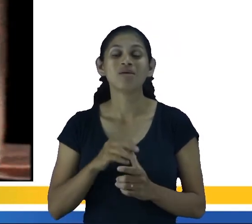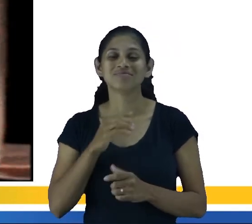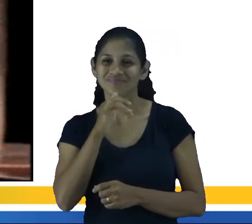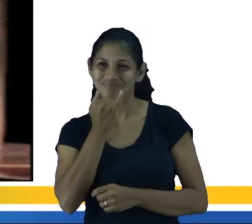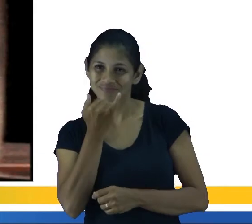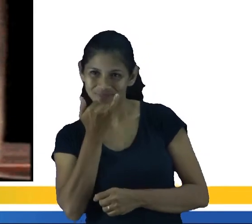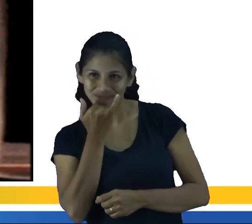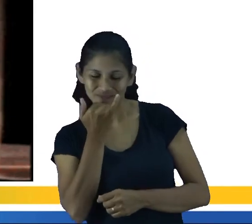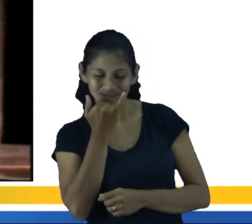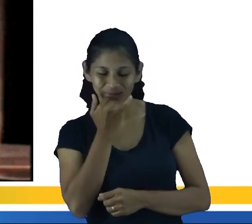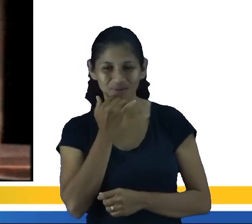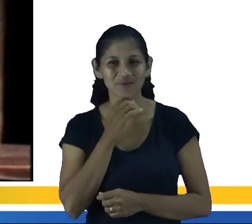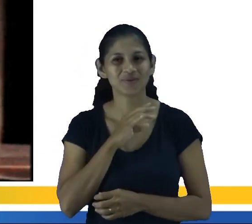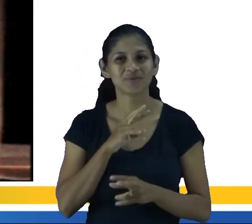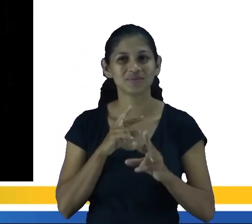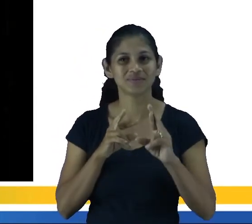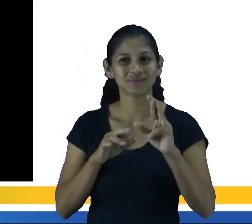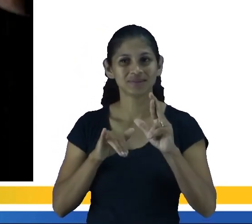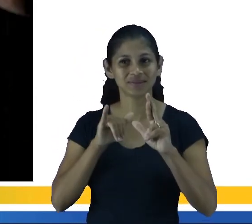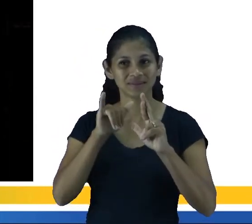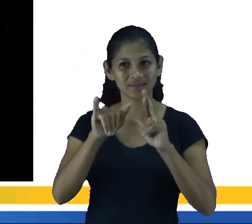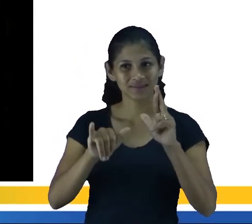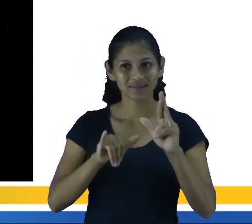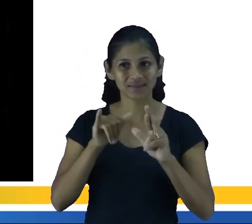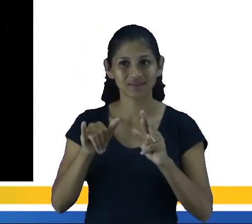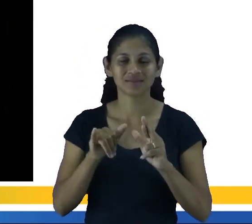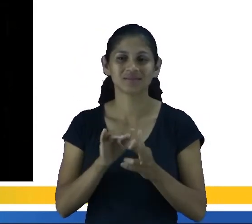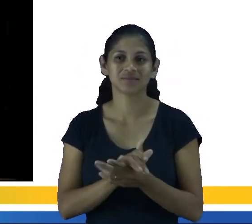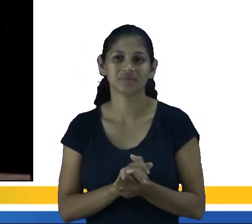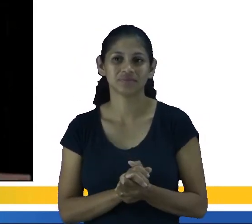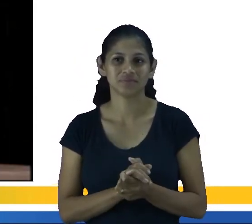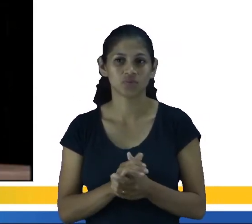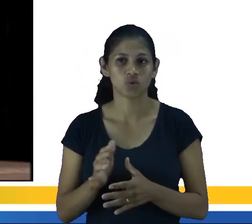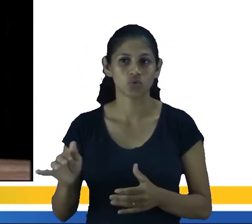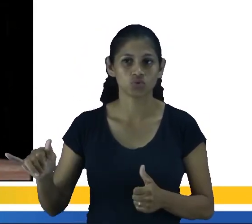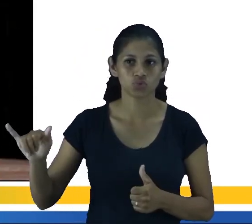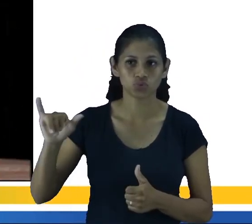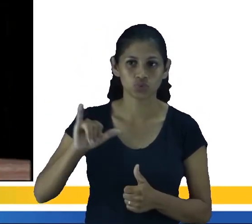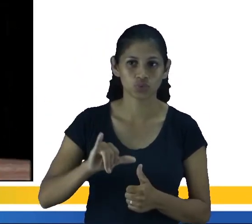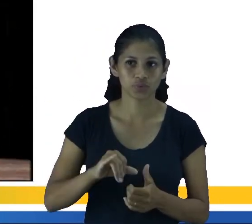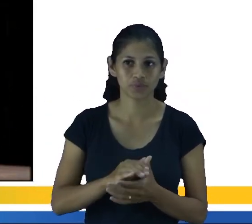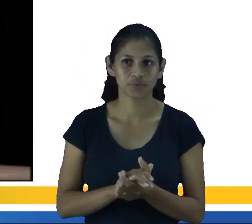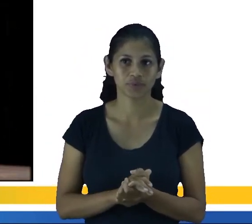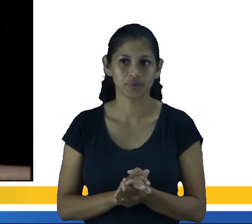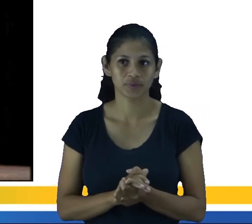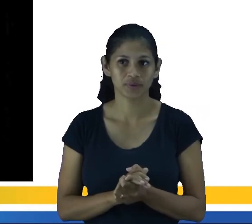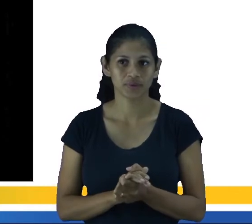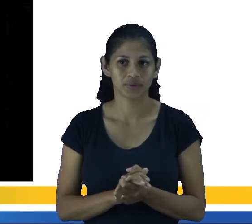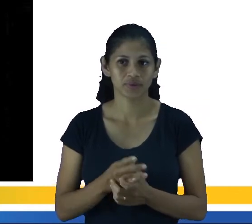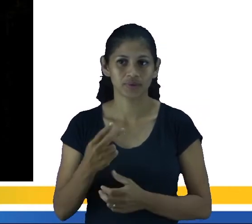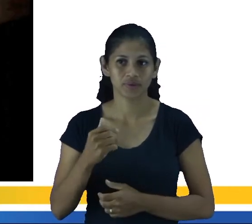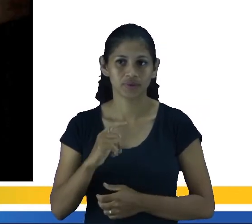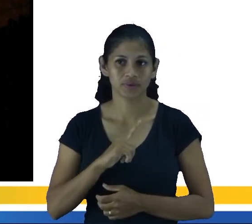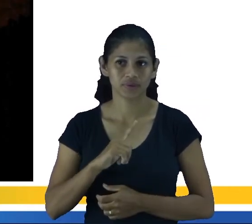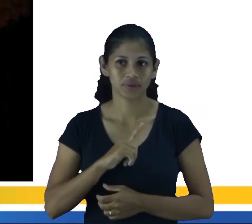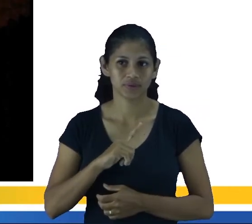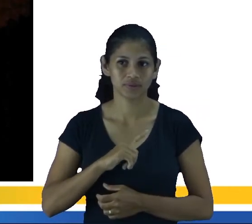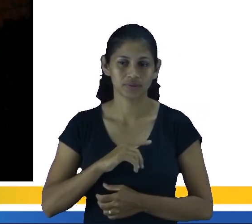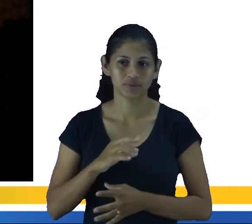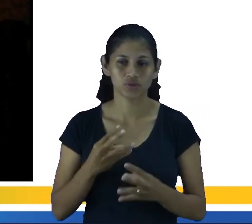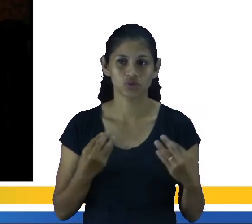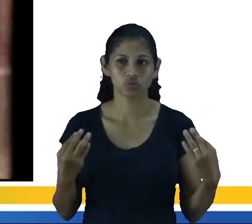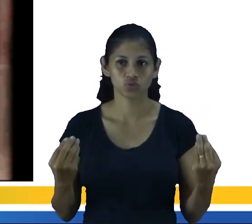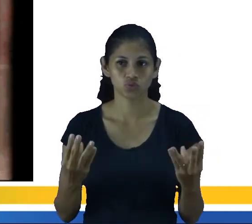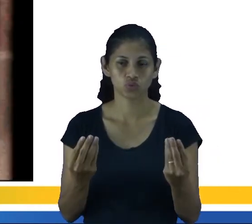reação. Então aqui a gente tem a formação de um precipitado. Olha que legal, gente. Então aqui a gente tem essa substância que